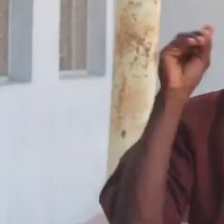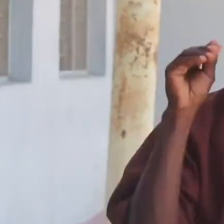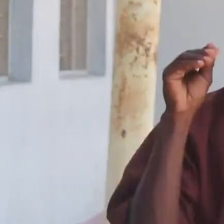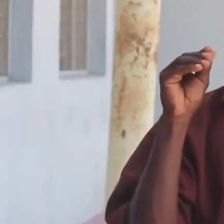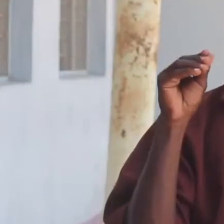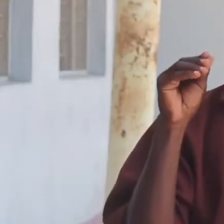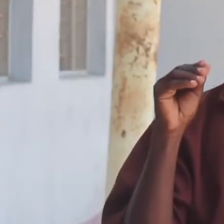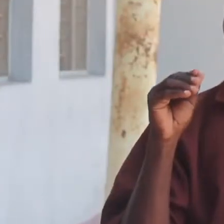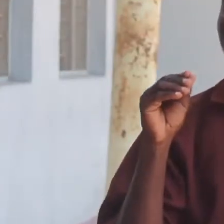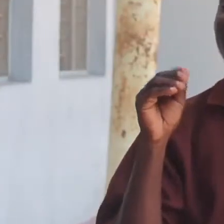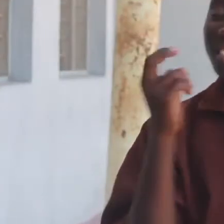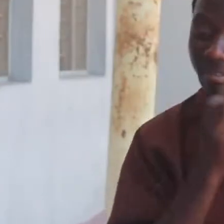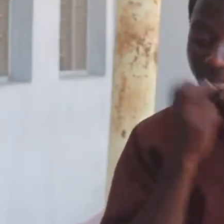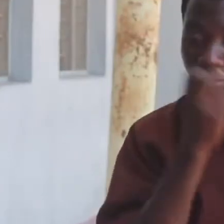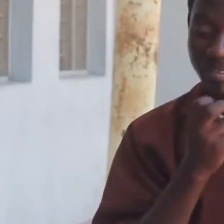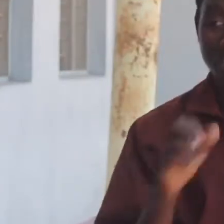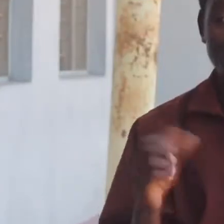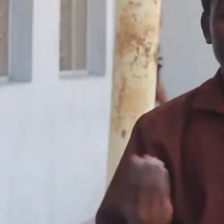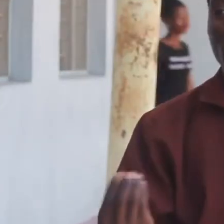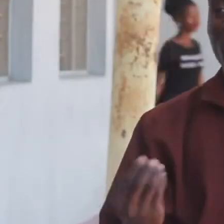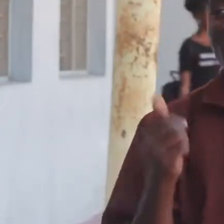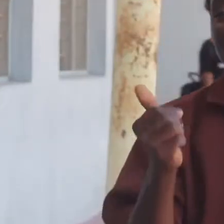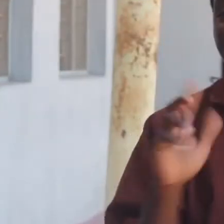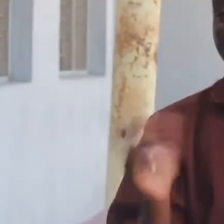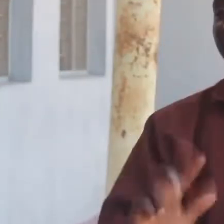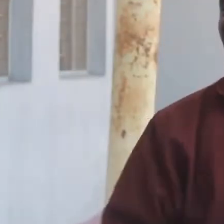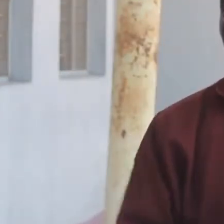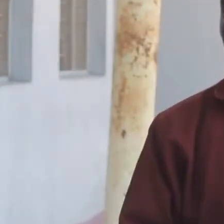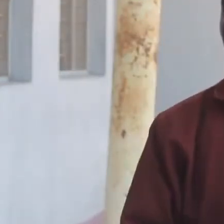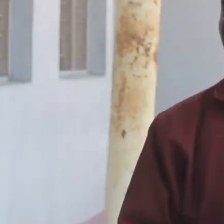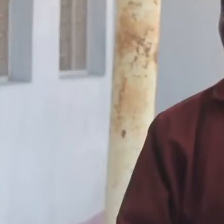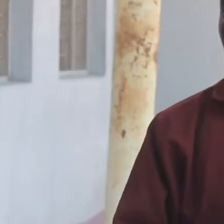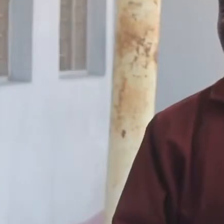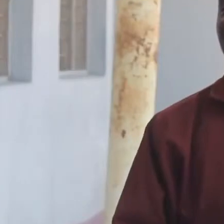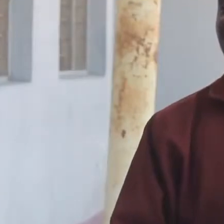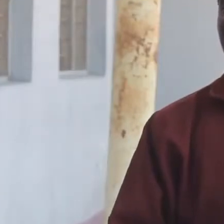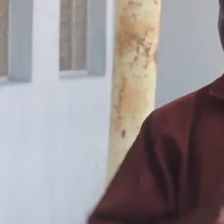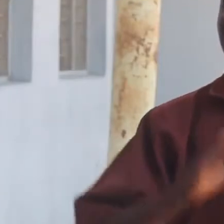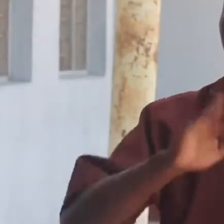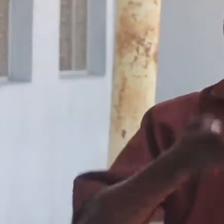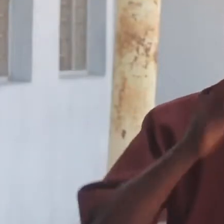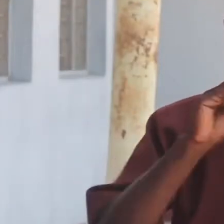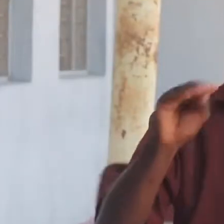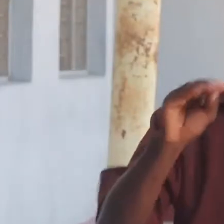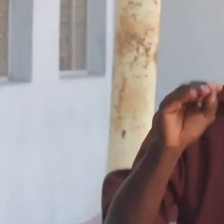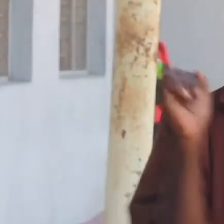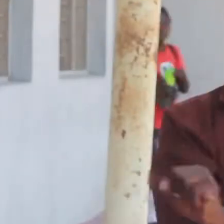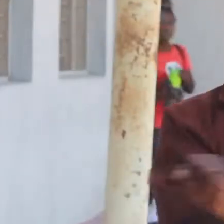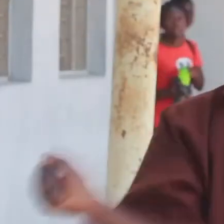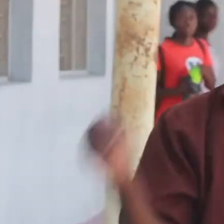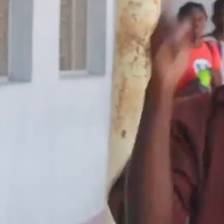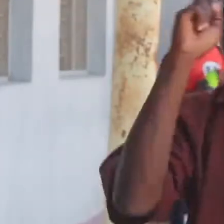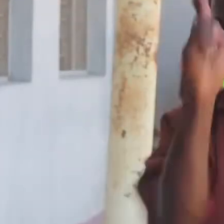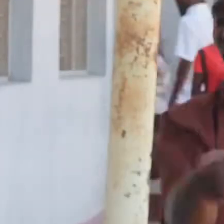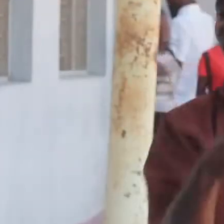Nas aulas, nós não entendemos tudo o que eles explicam, porque não usam a língua de sinais.